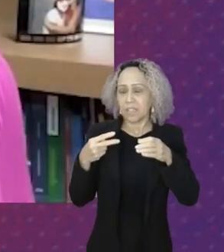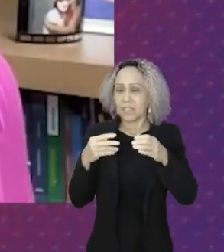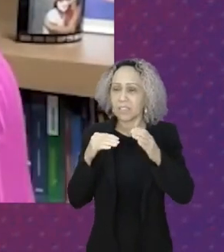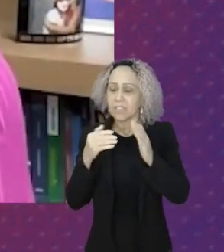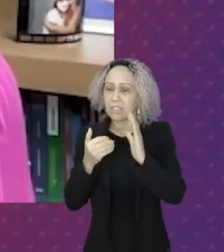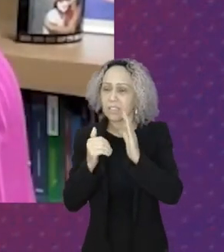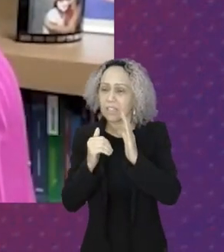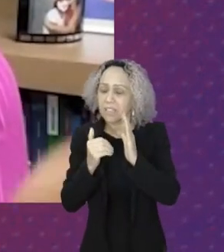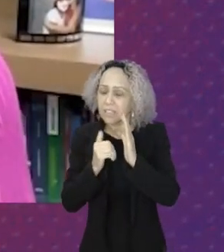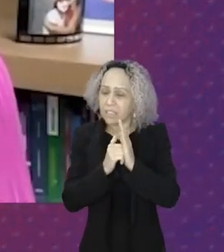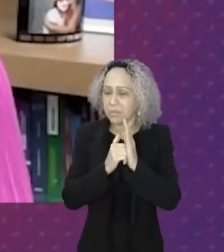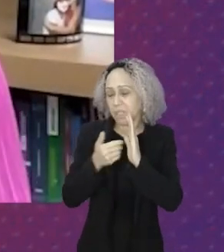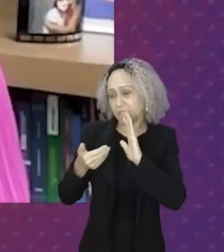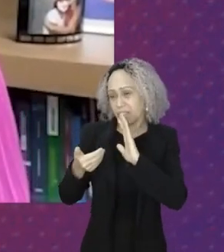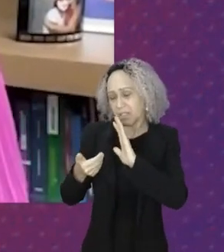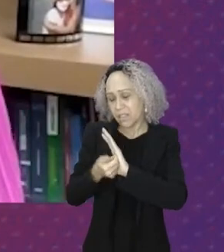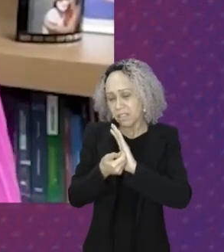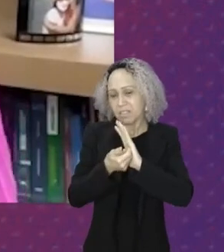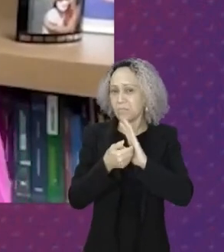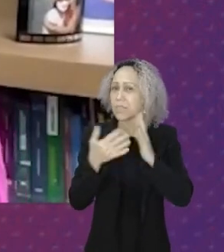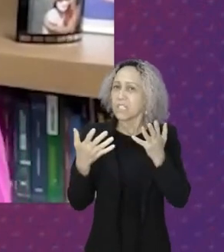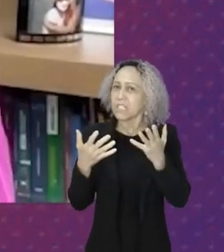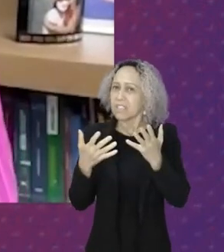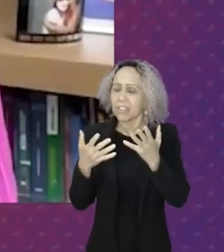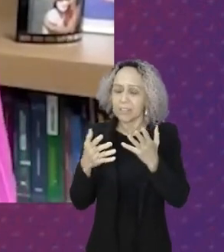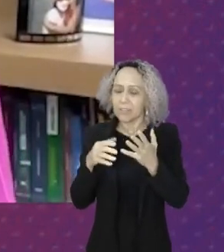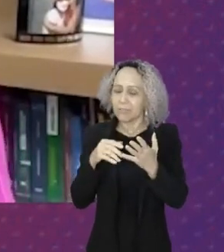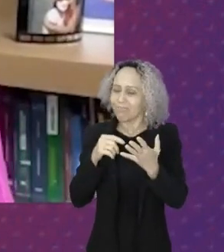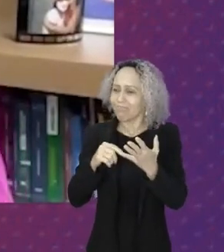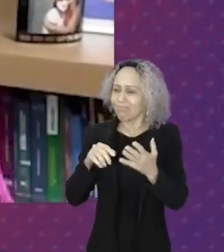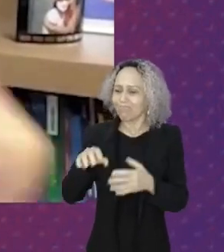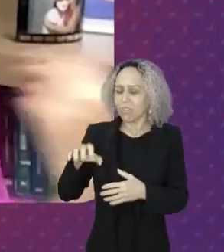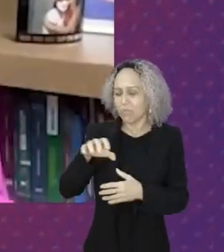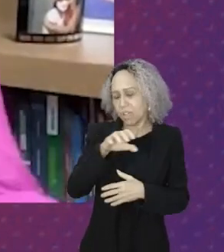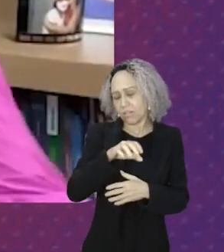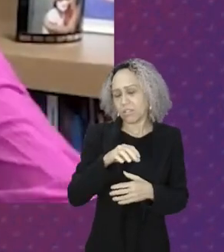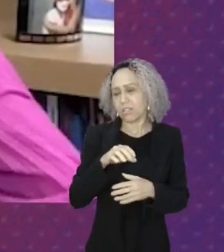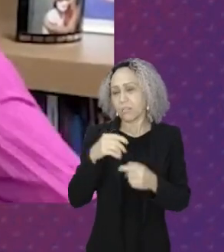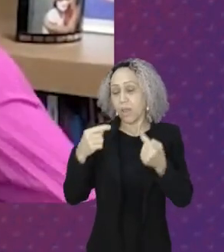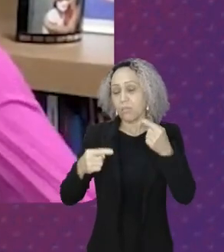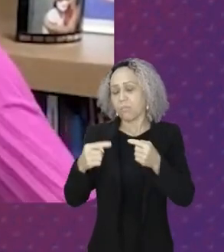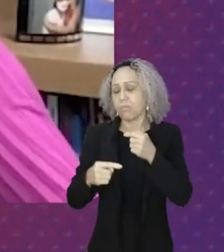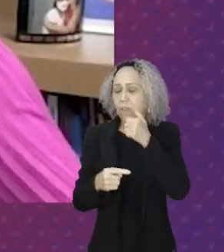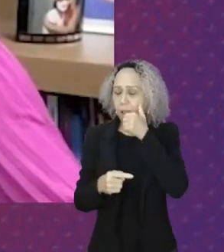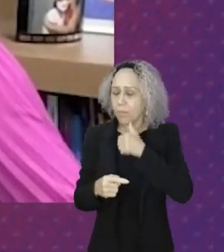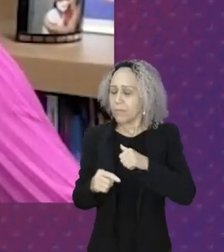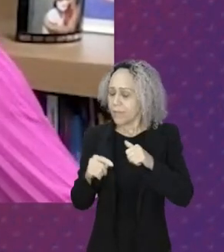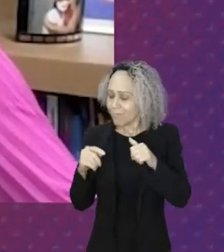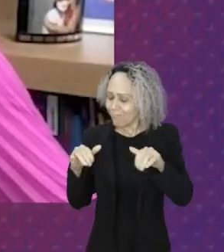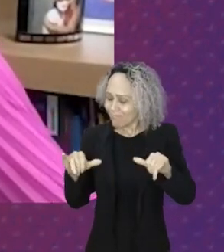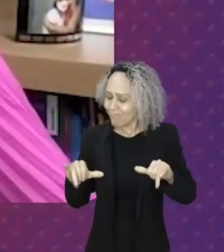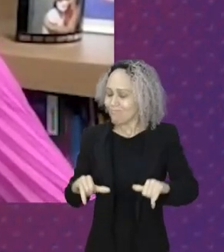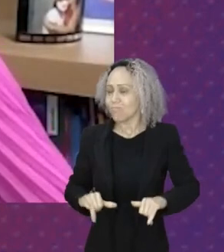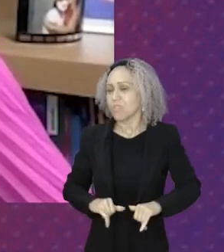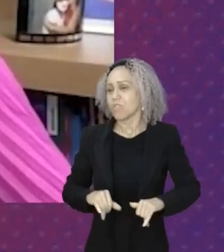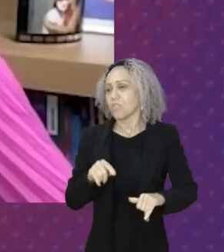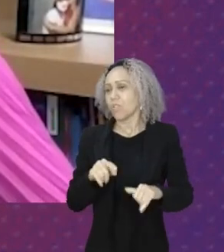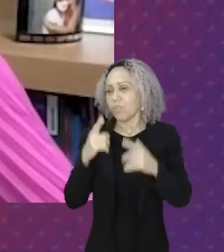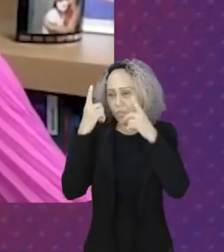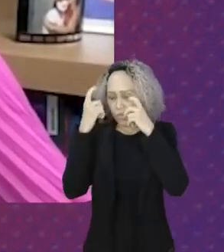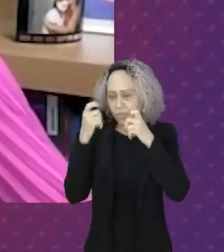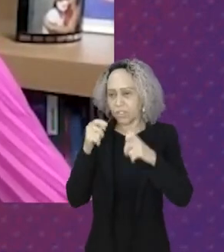a violência que traz para a ordem do dia esse lugar da participação